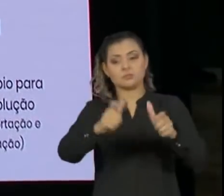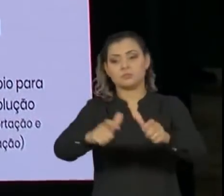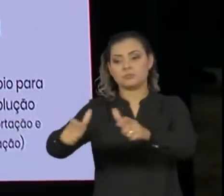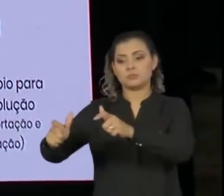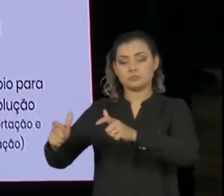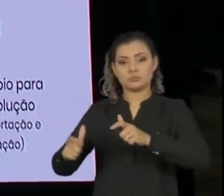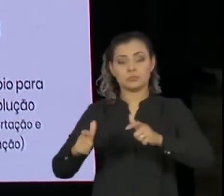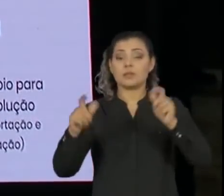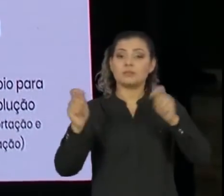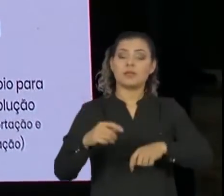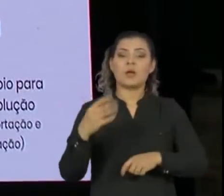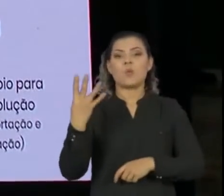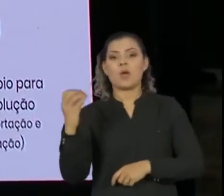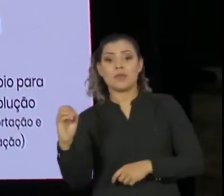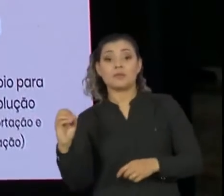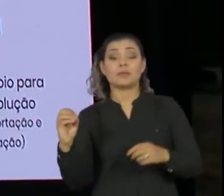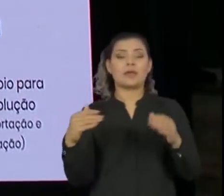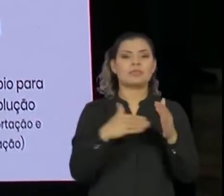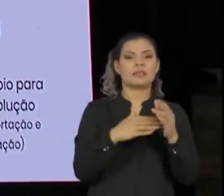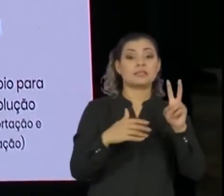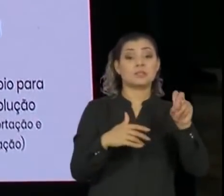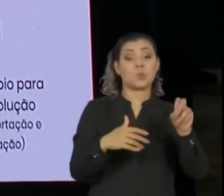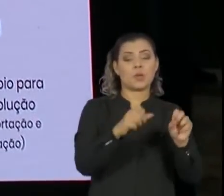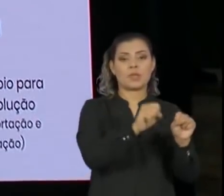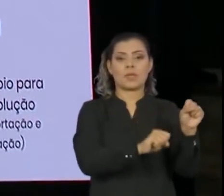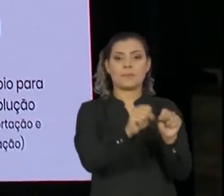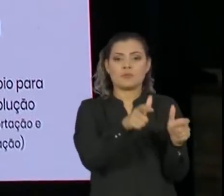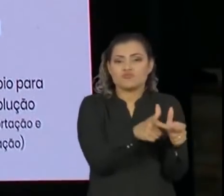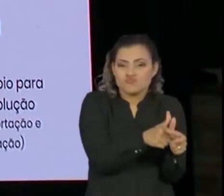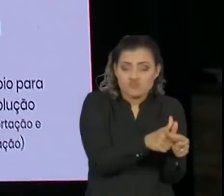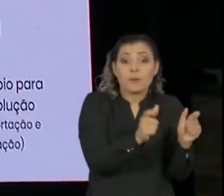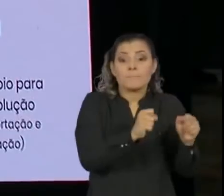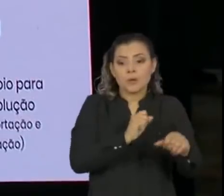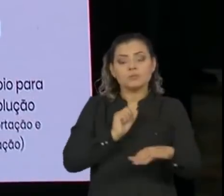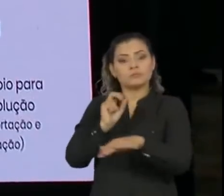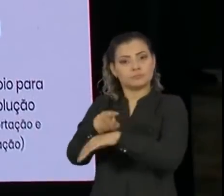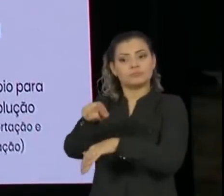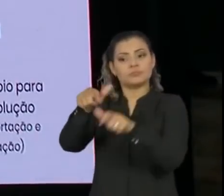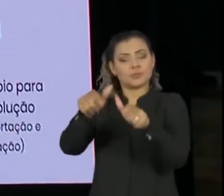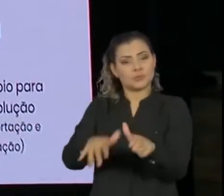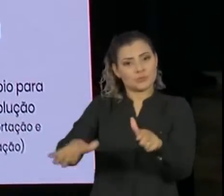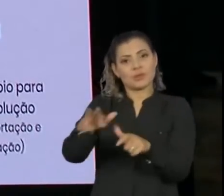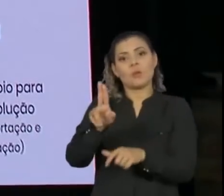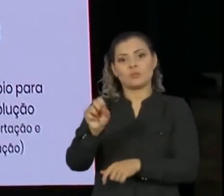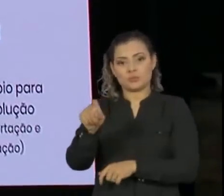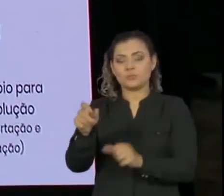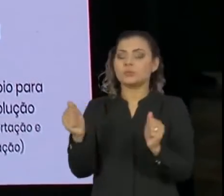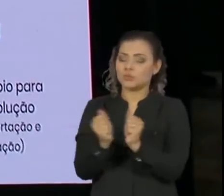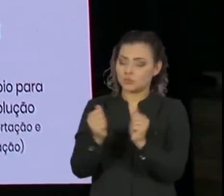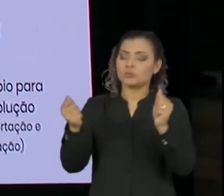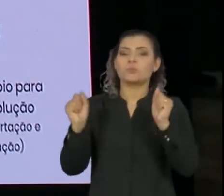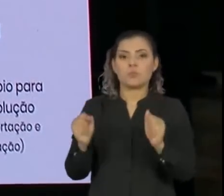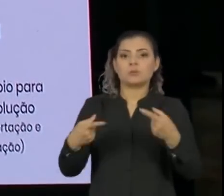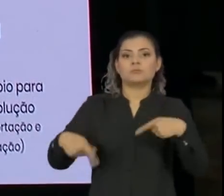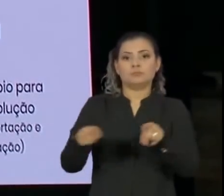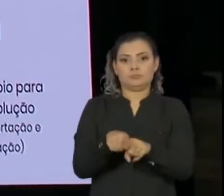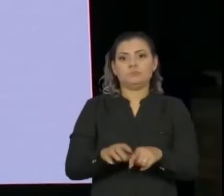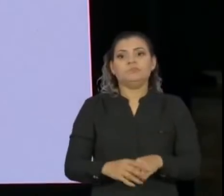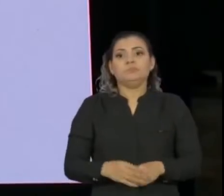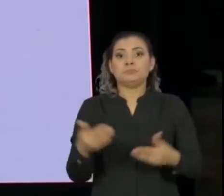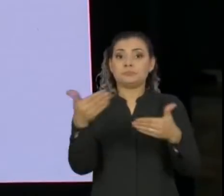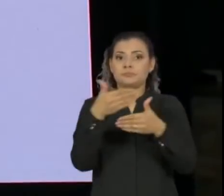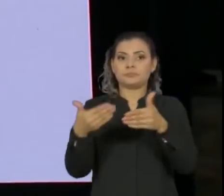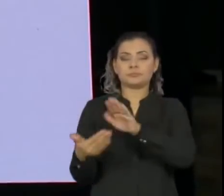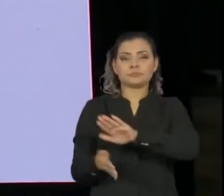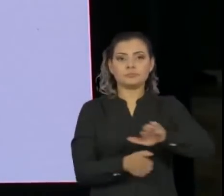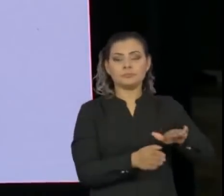de 40 a 50 startups podem ficar acomodadas fisicamente conosco. Na próxima página,